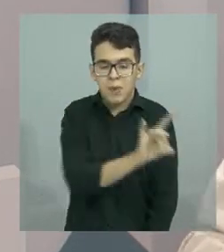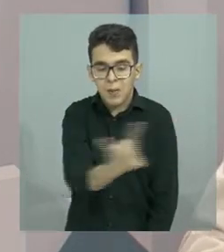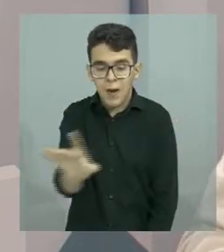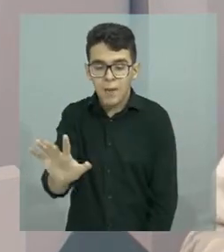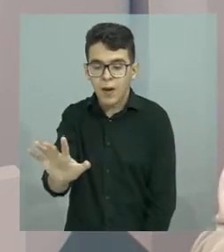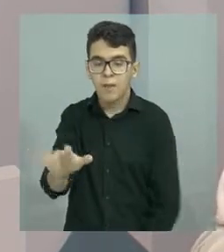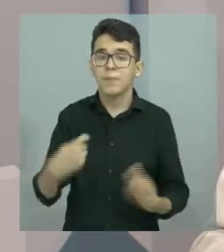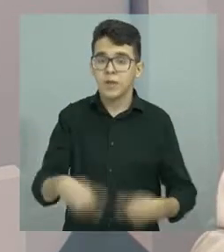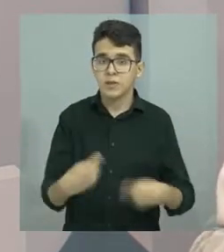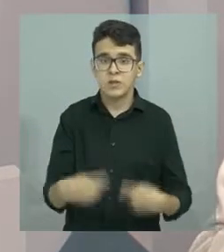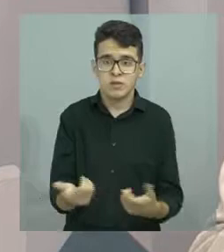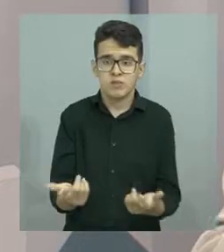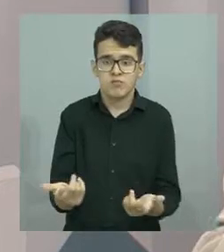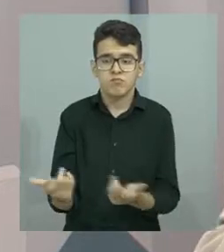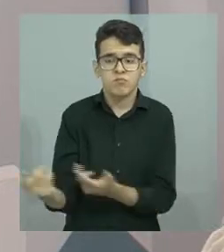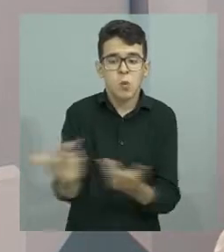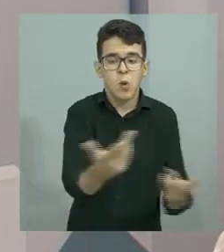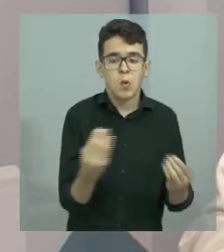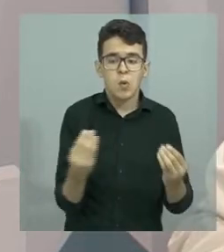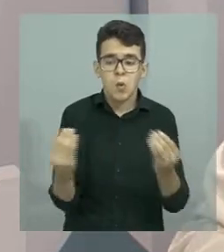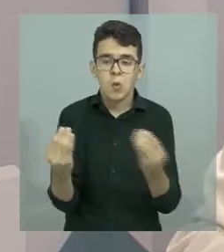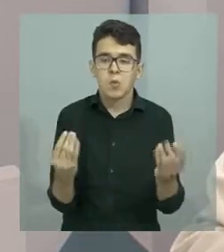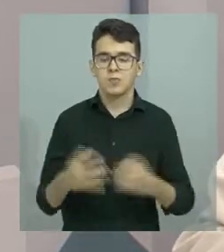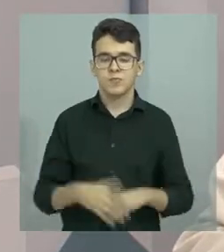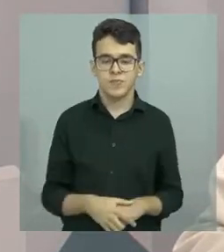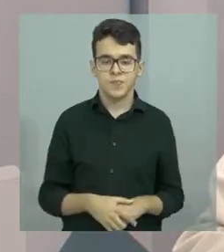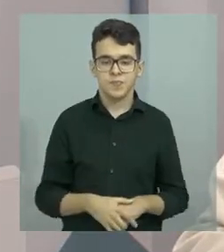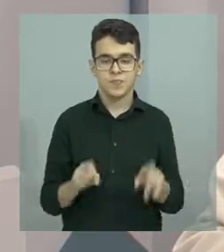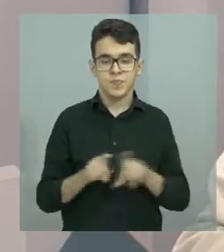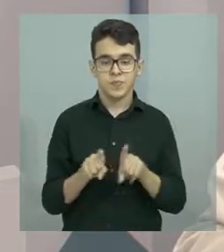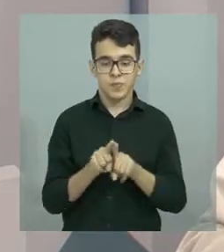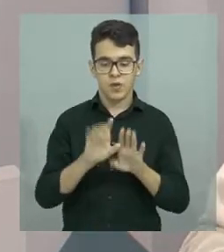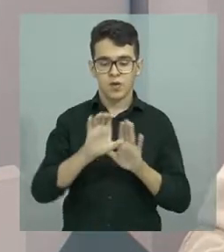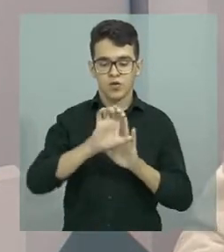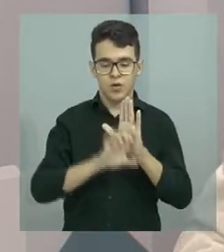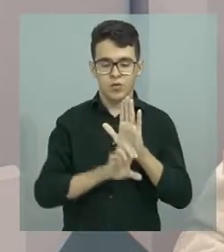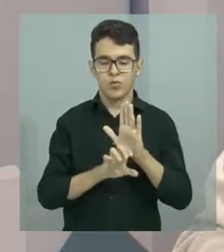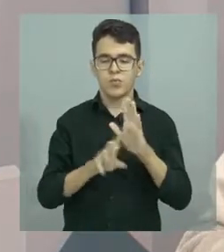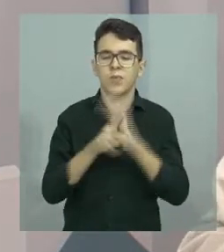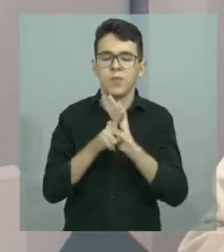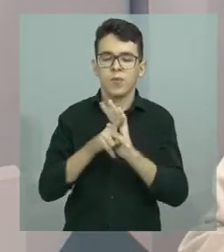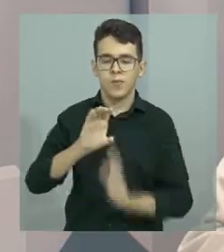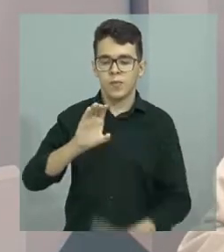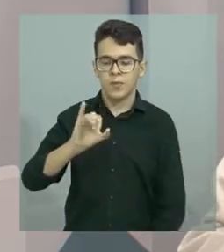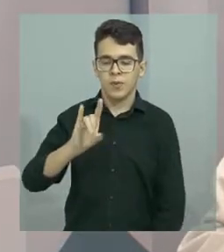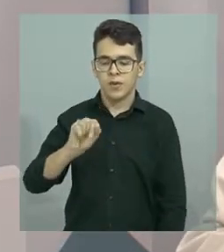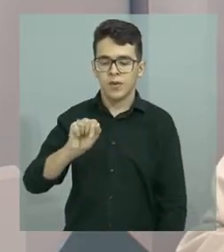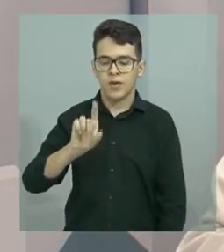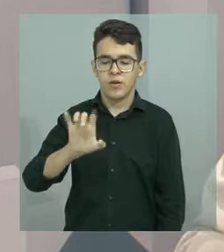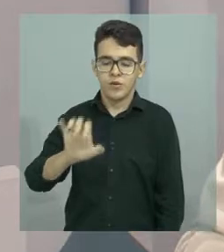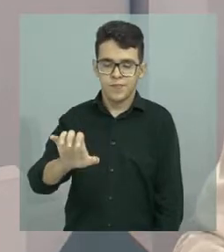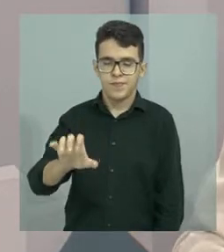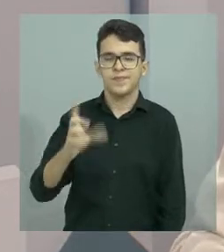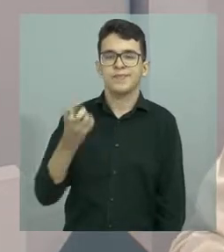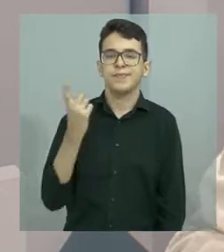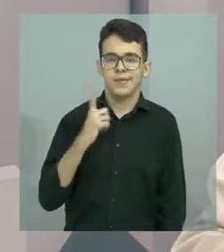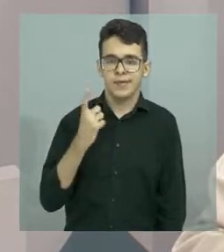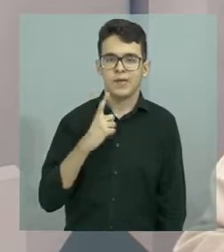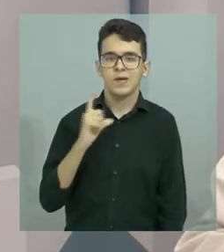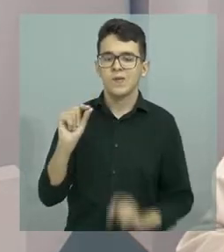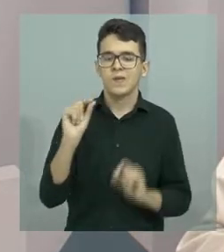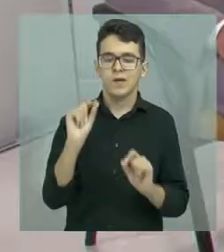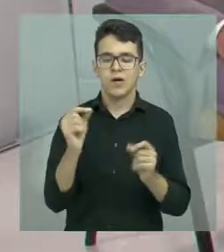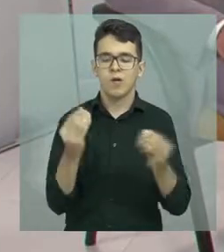alinhada com o Estatuto das Cidades, que é uma lei anterior, que prevê também um conjunto de medidas de